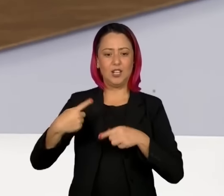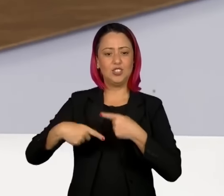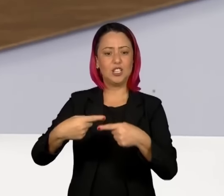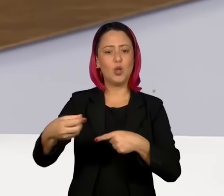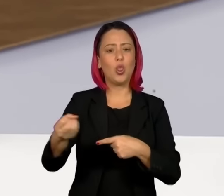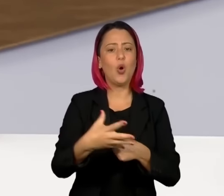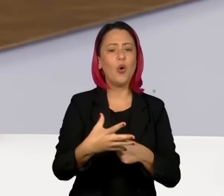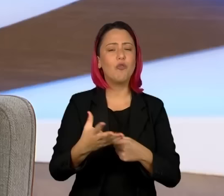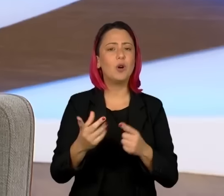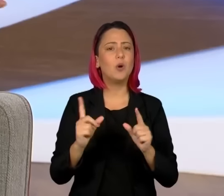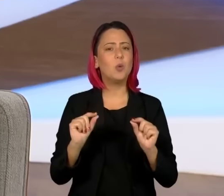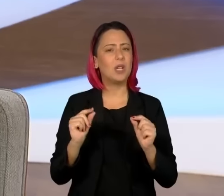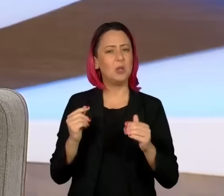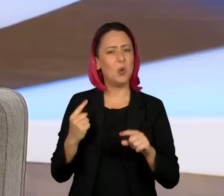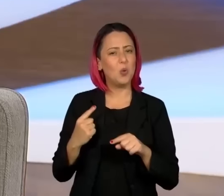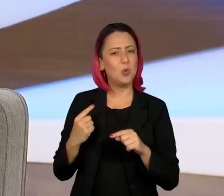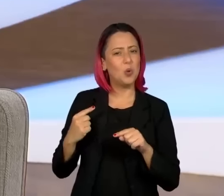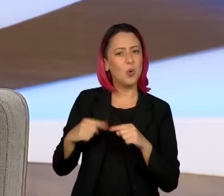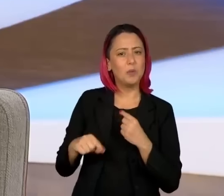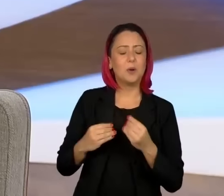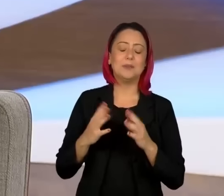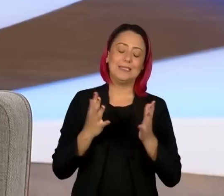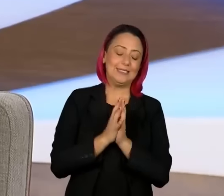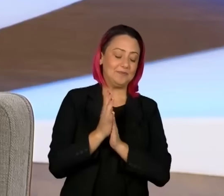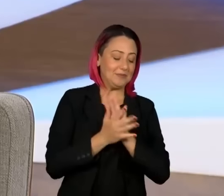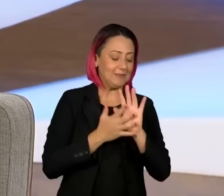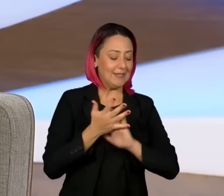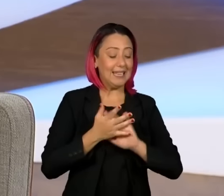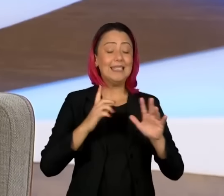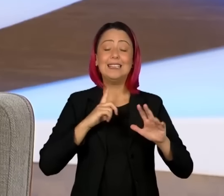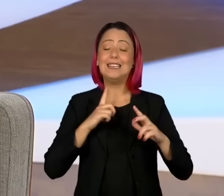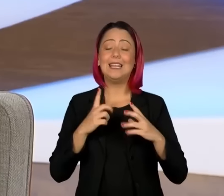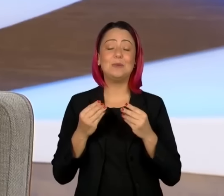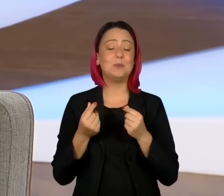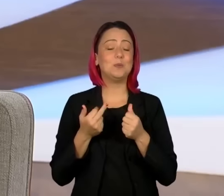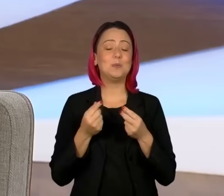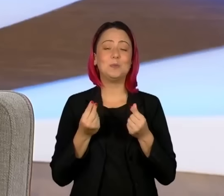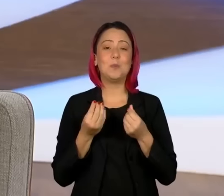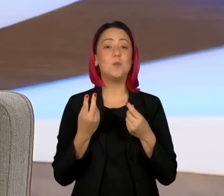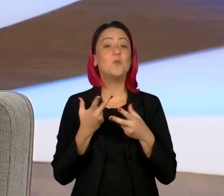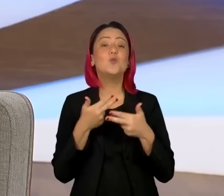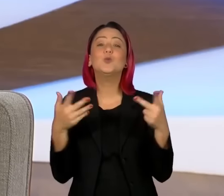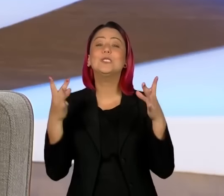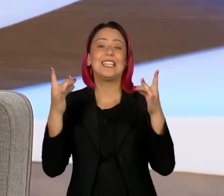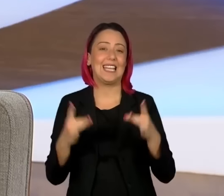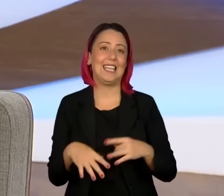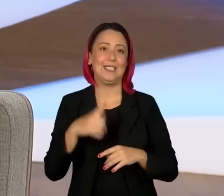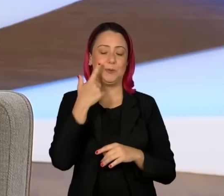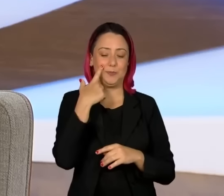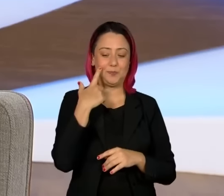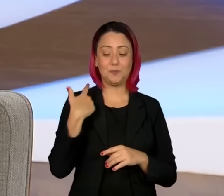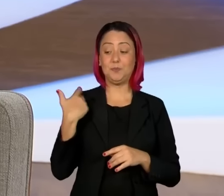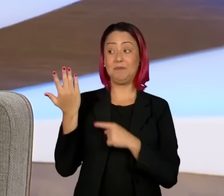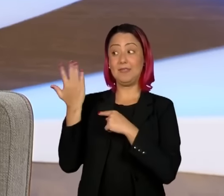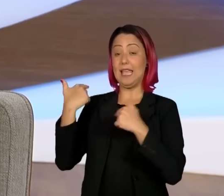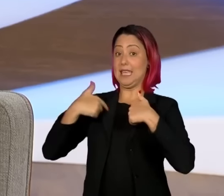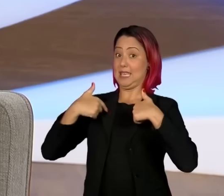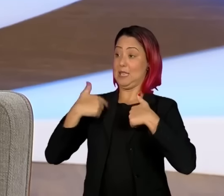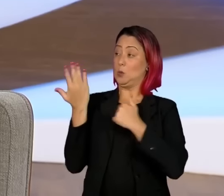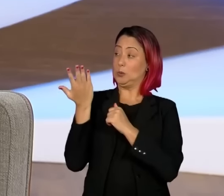geração isso ai gente é tanta coisa eu acho que quando a gente quando eu era